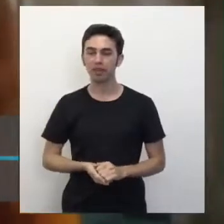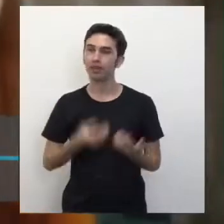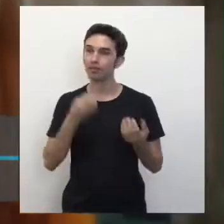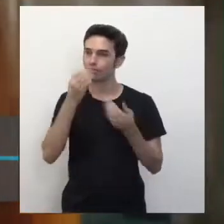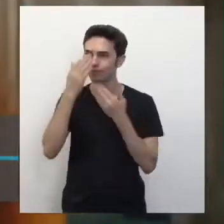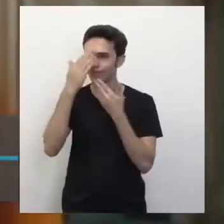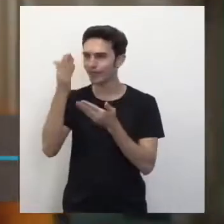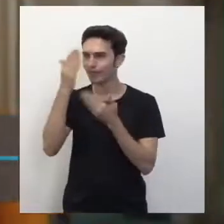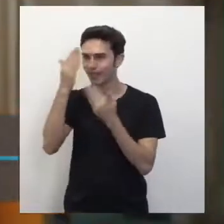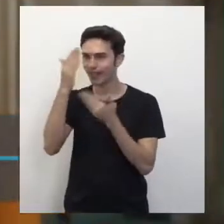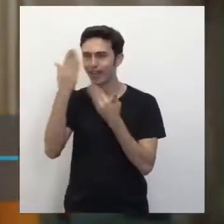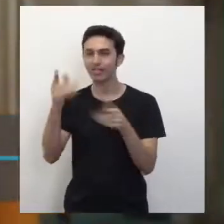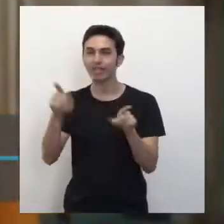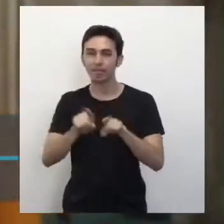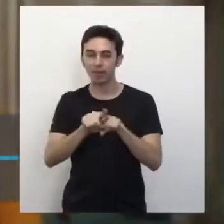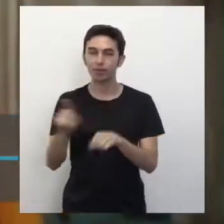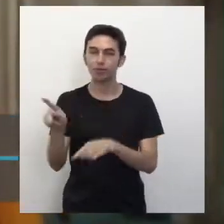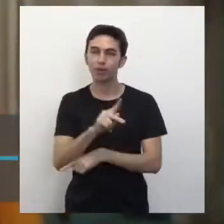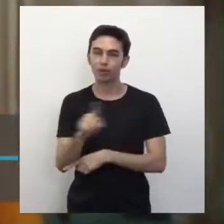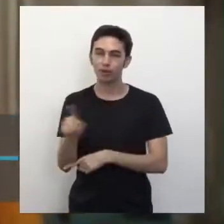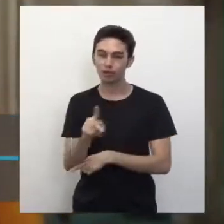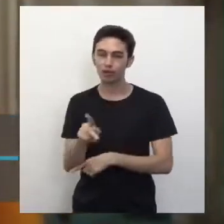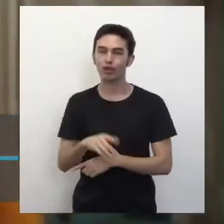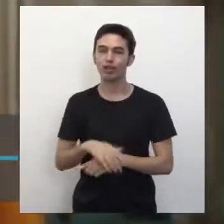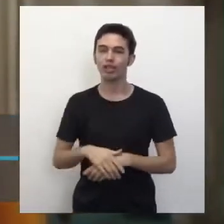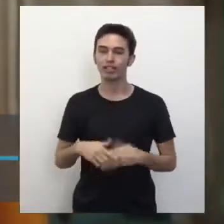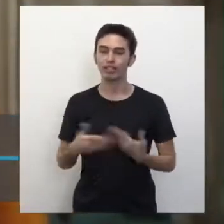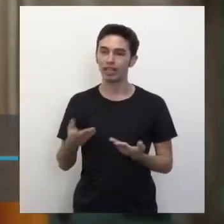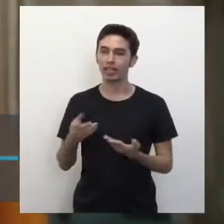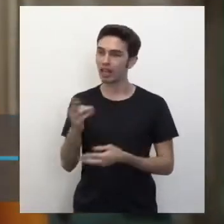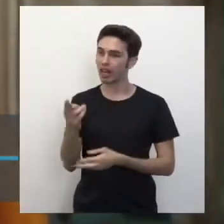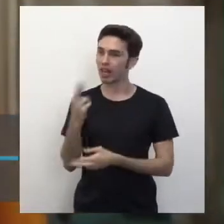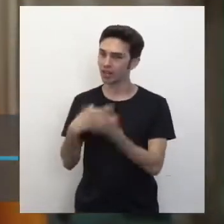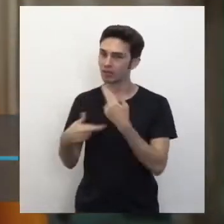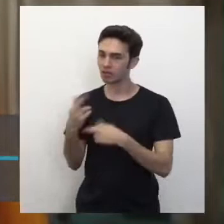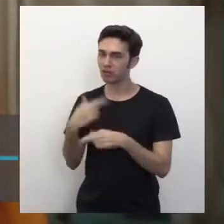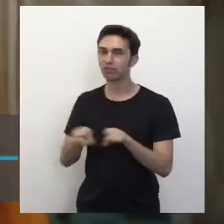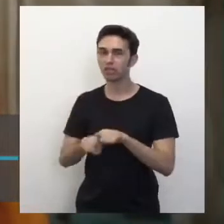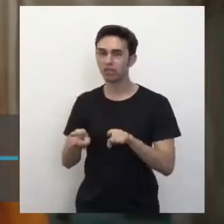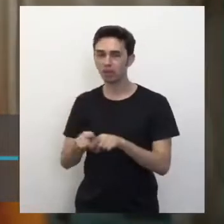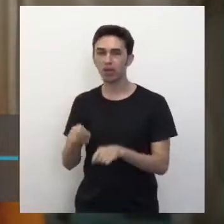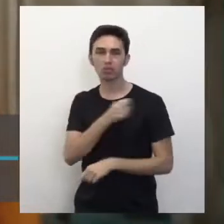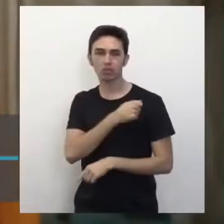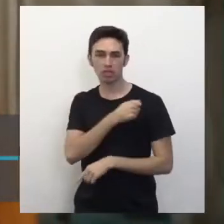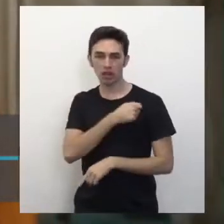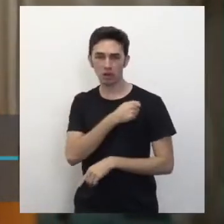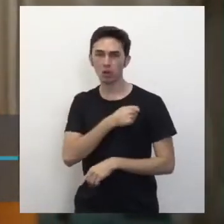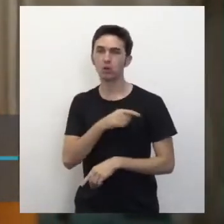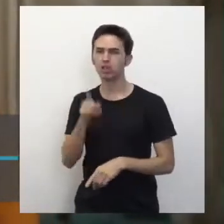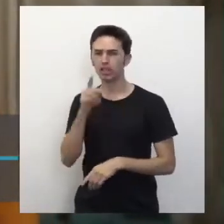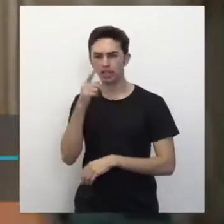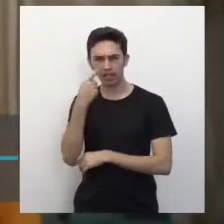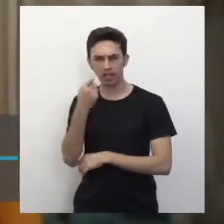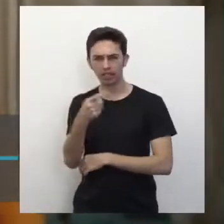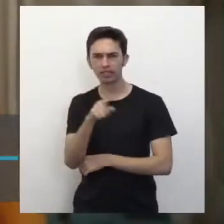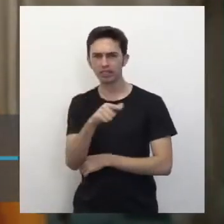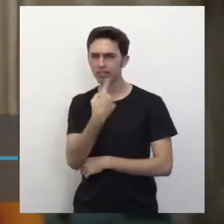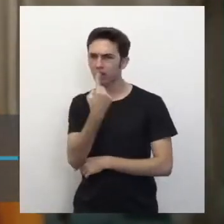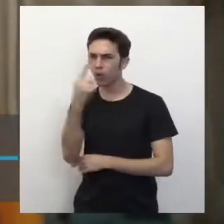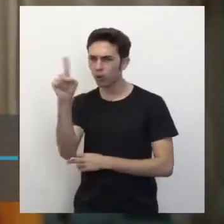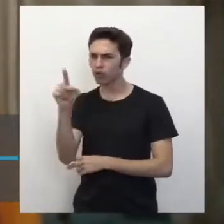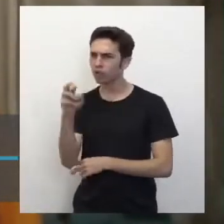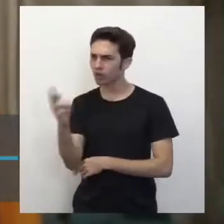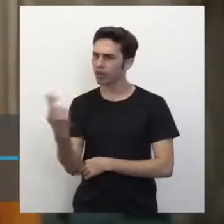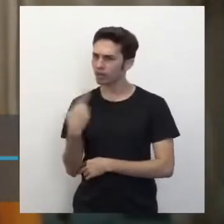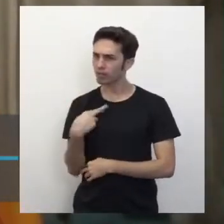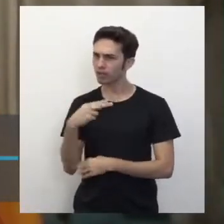obrigada. Aos professores, muito obrigada por terem trazido a resposta dos estudantes de vocês. Interessante essa última resposta